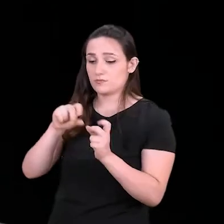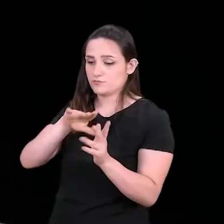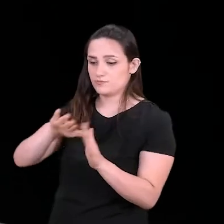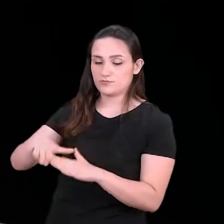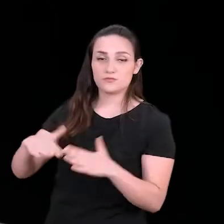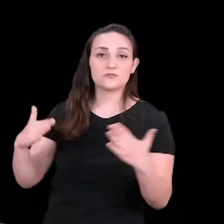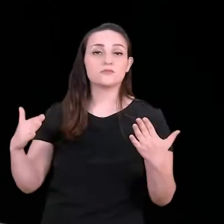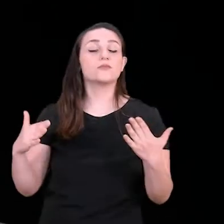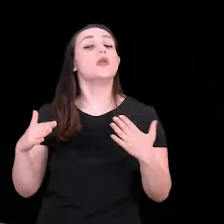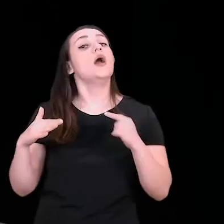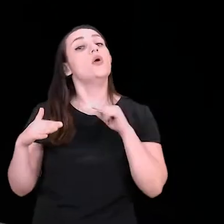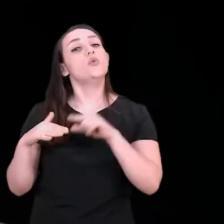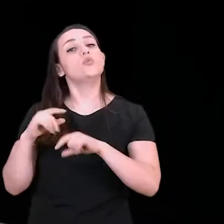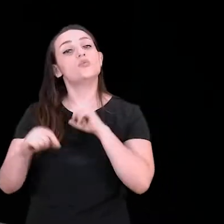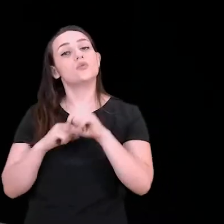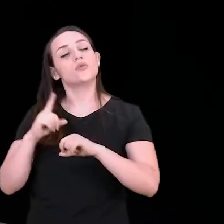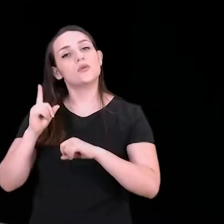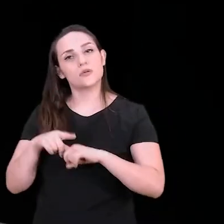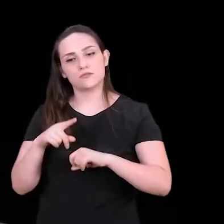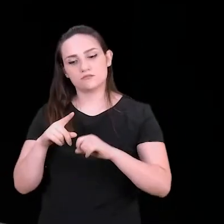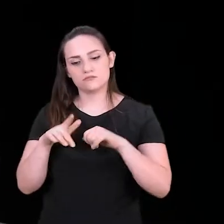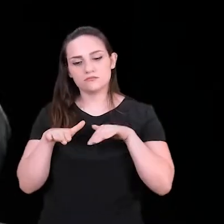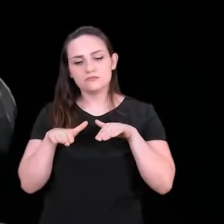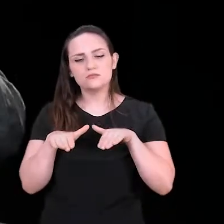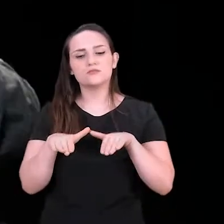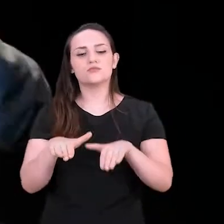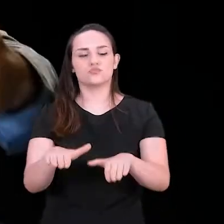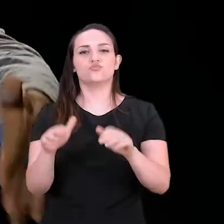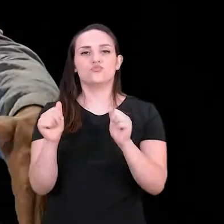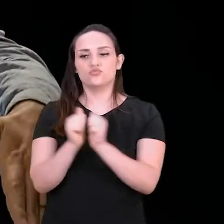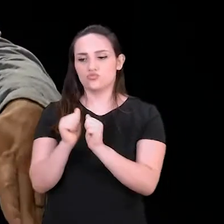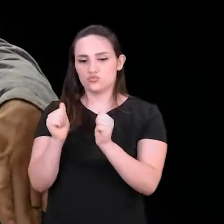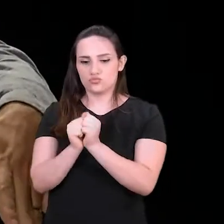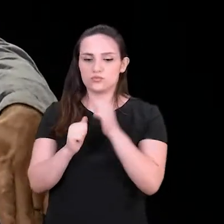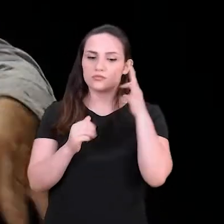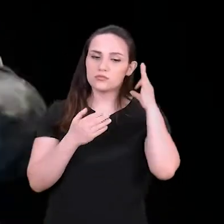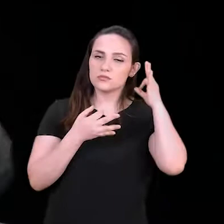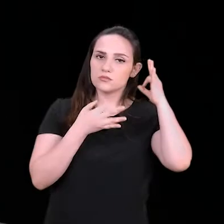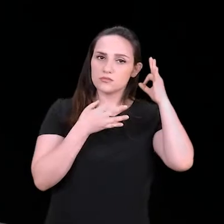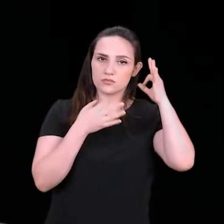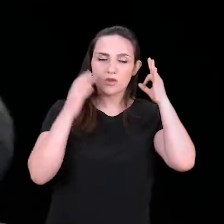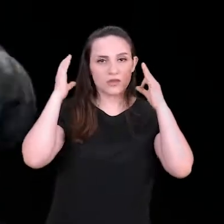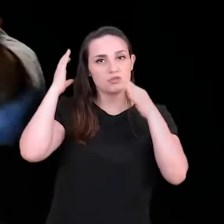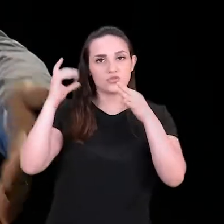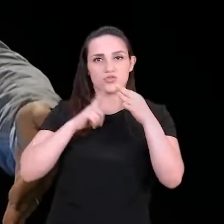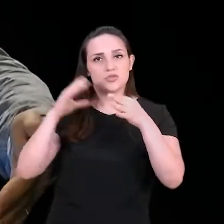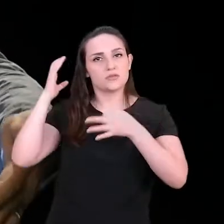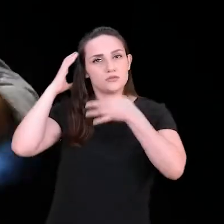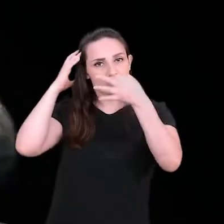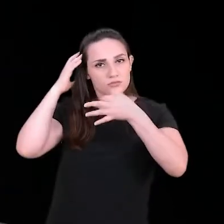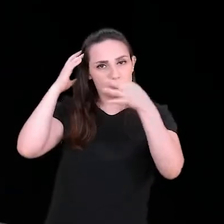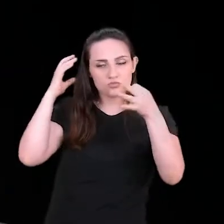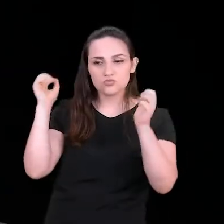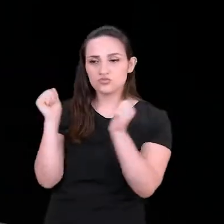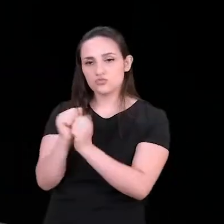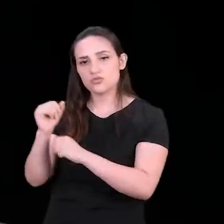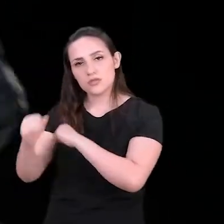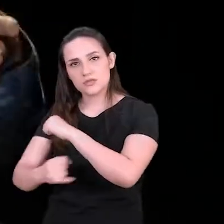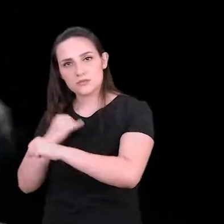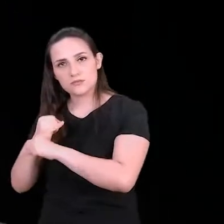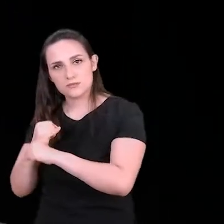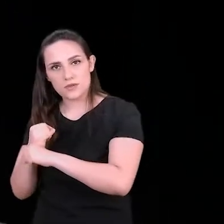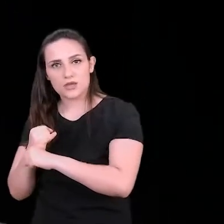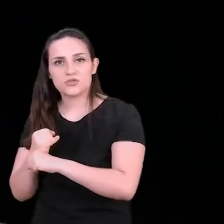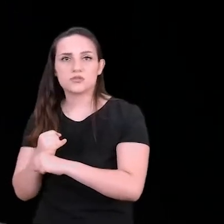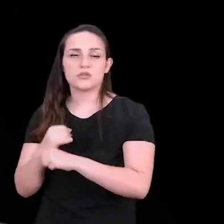da manhã. E aí ele era transmitido simultaneamente para o Facebook com imagens, né? É o